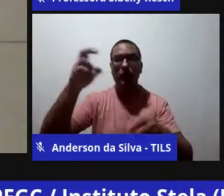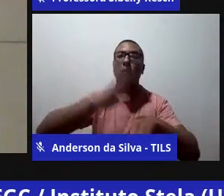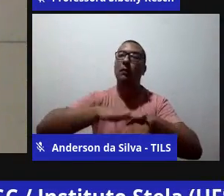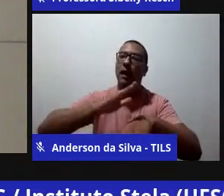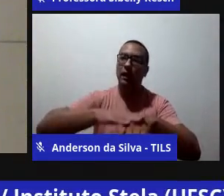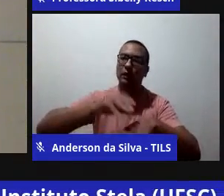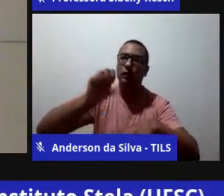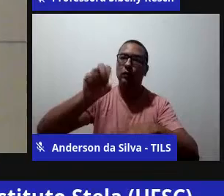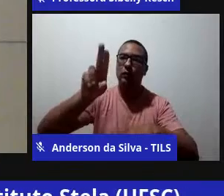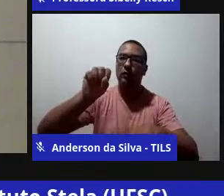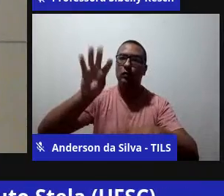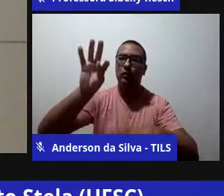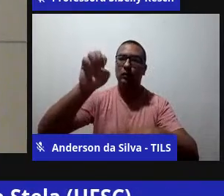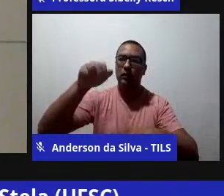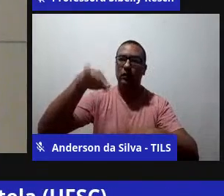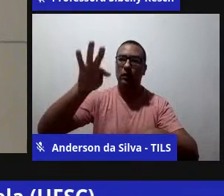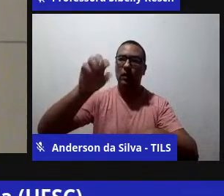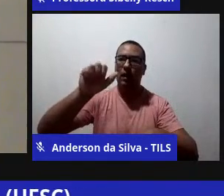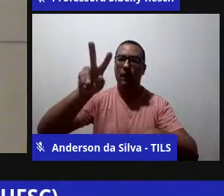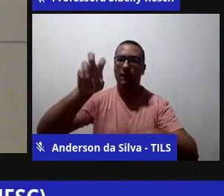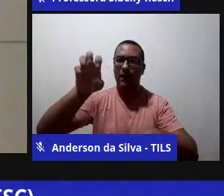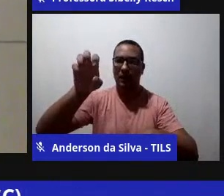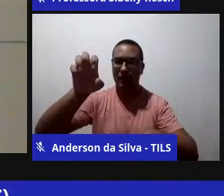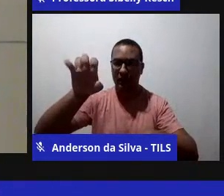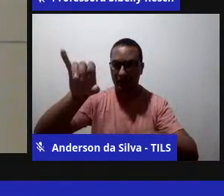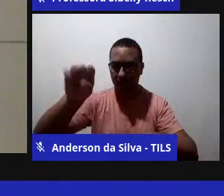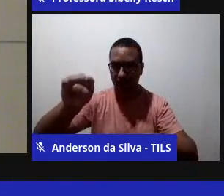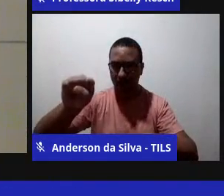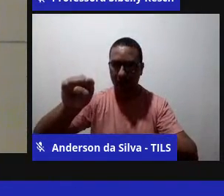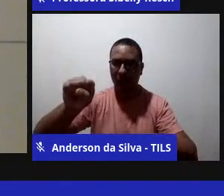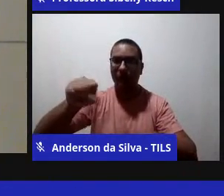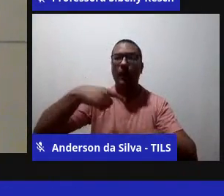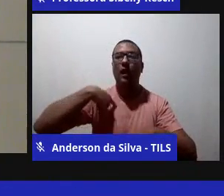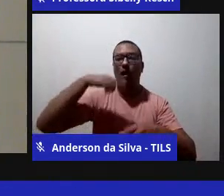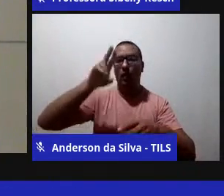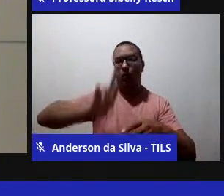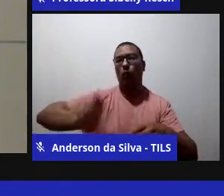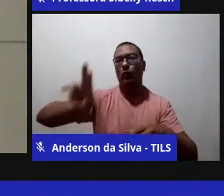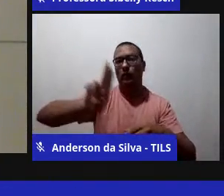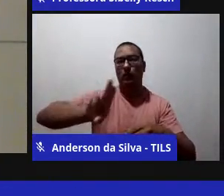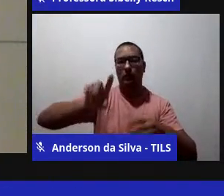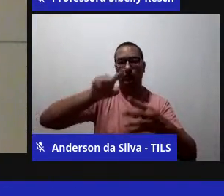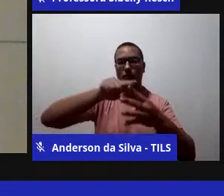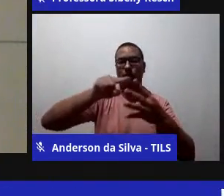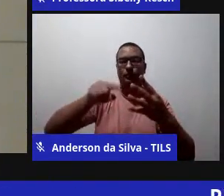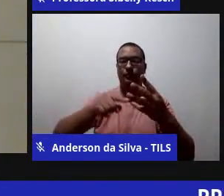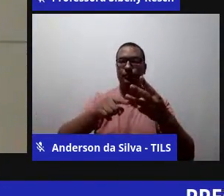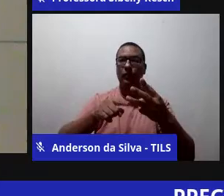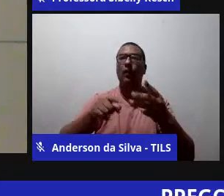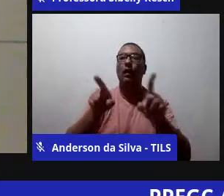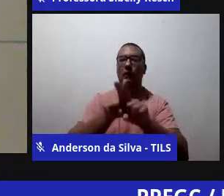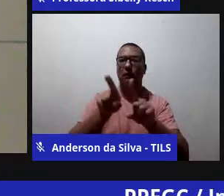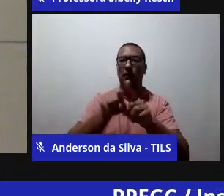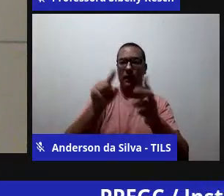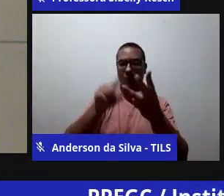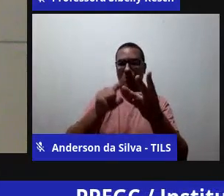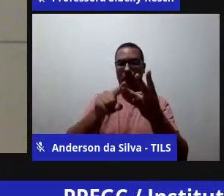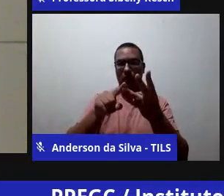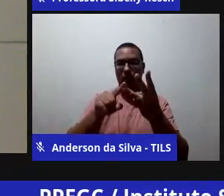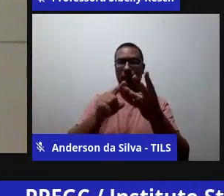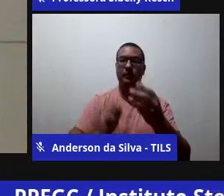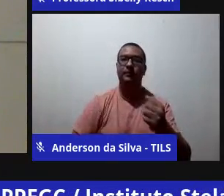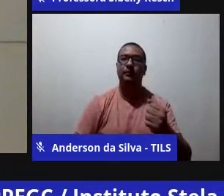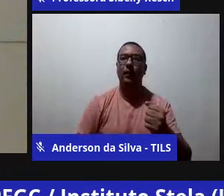sustentáveis. Para não ficar somente humanas inteligentes, nós colocamos também o sustentável. Como é que